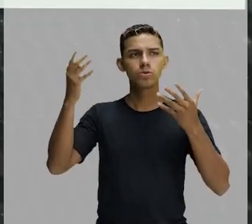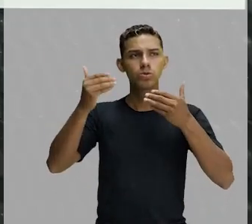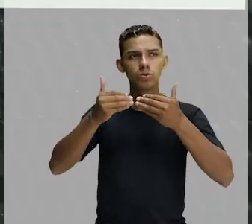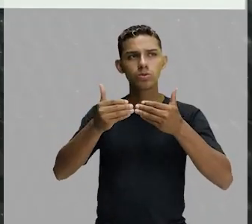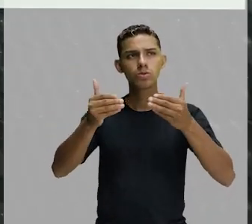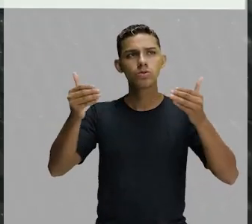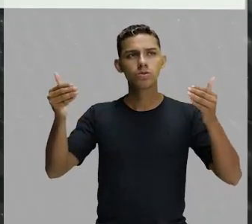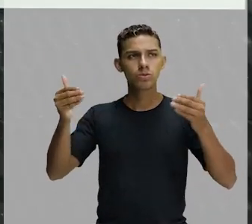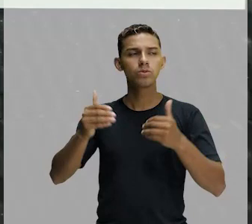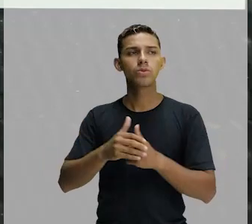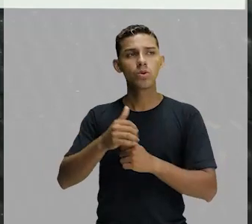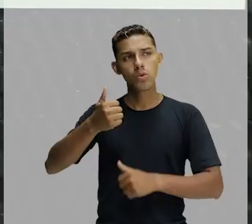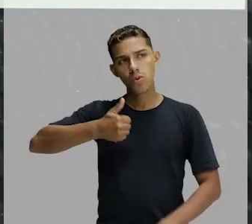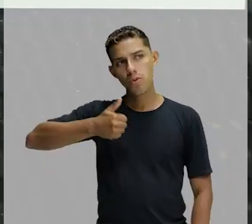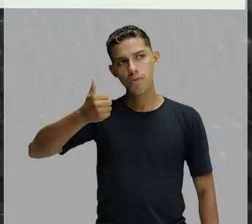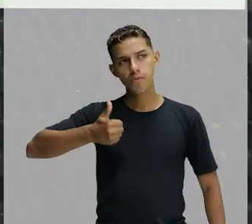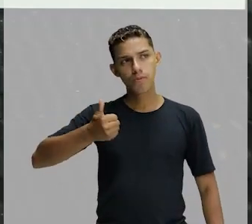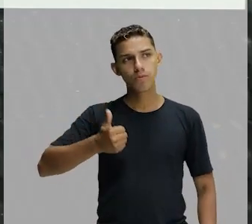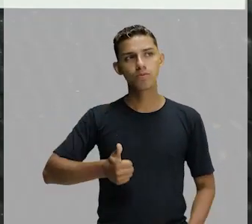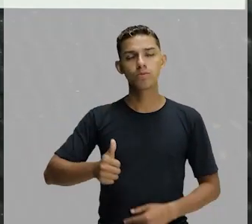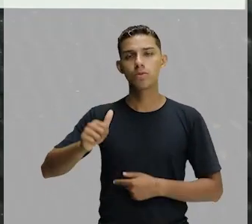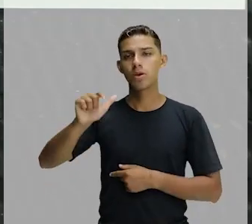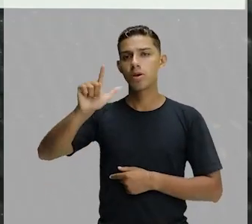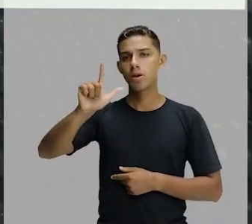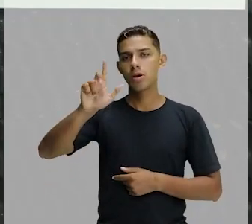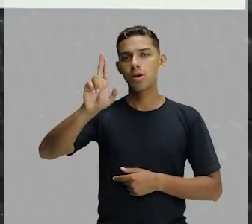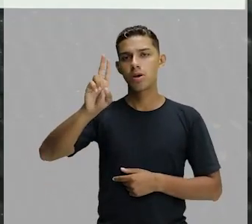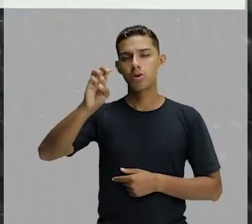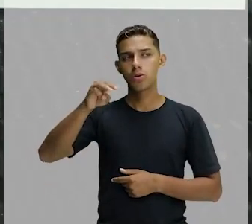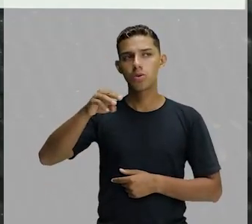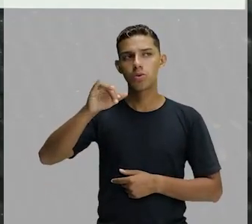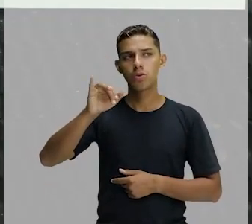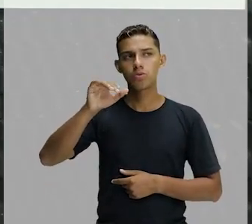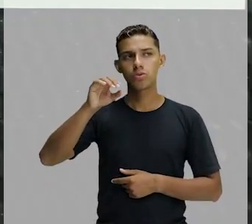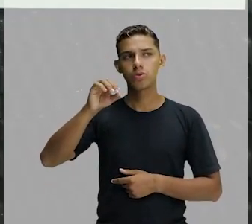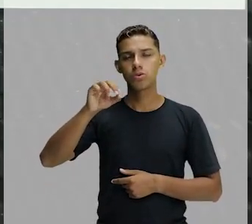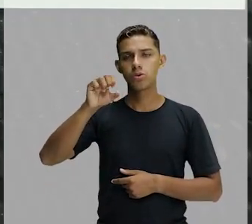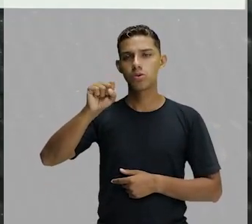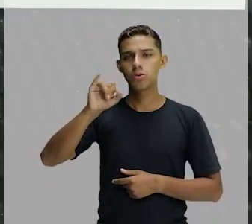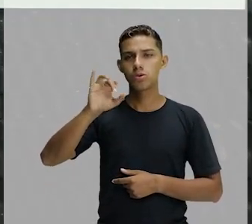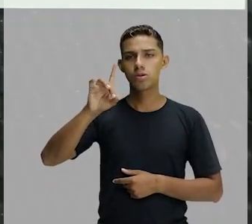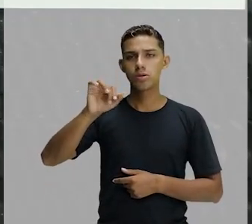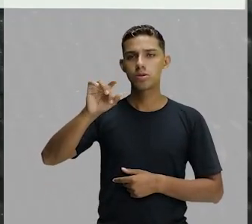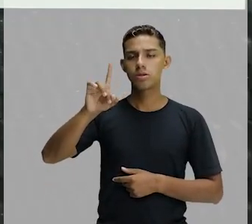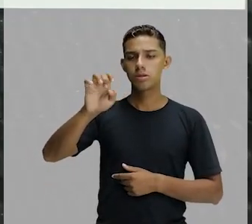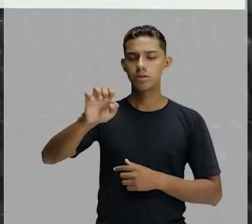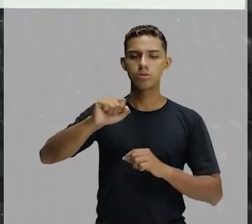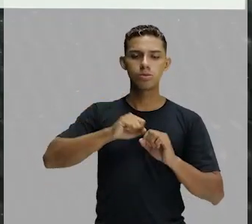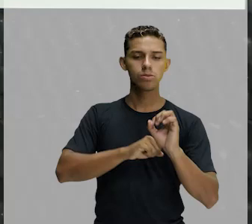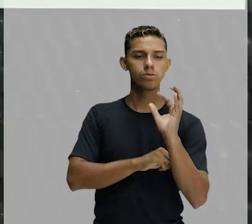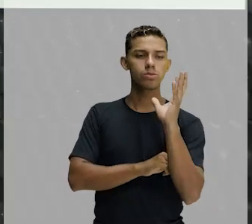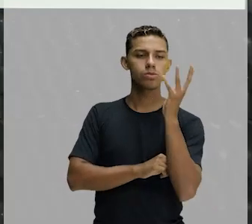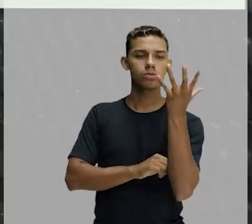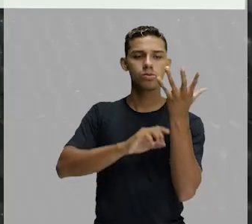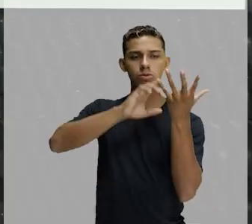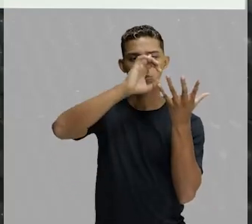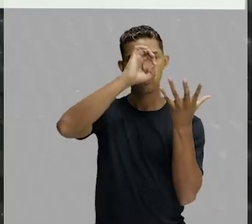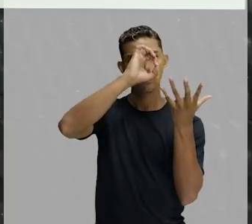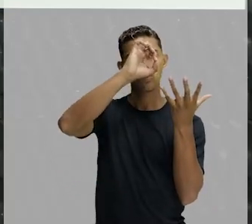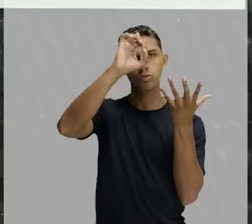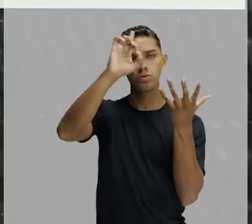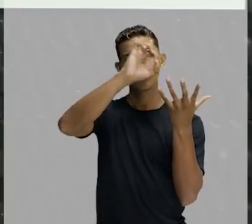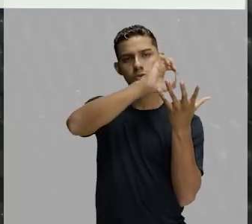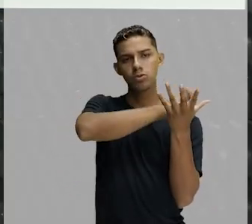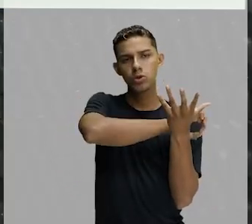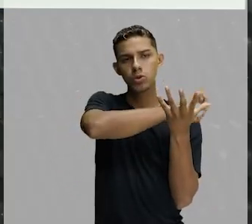estômatos. O primeiro fator é a luminosidade. Então, durante o dia, os estômatos